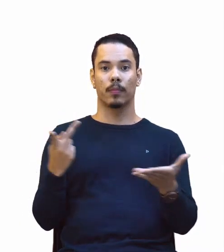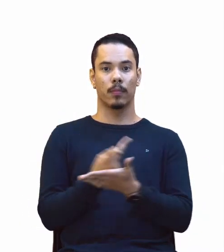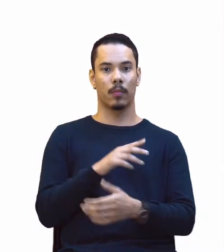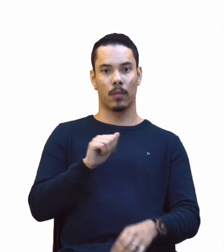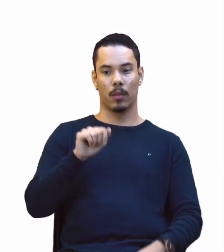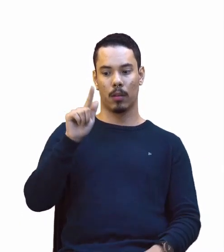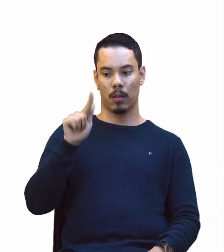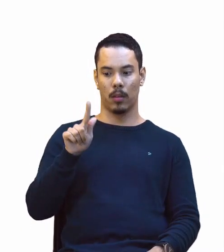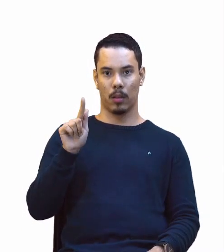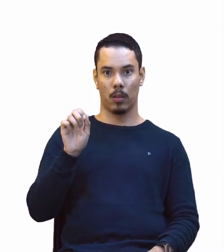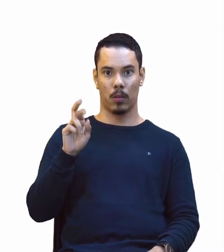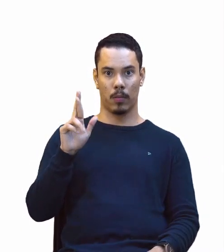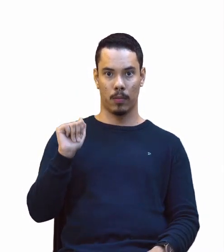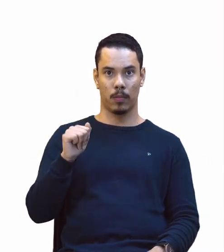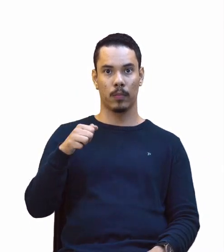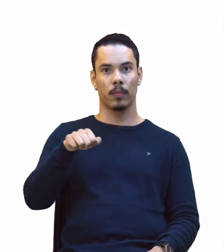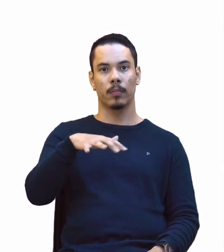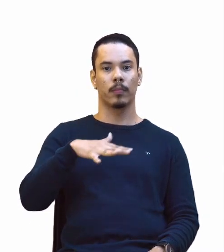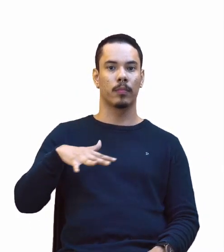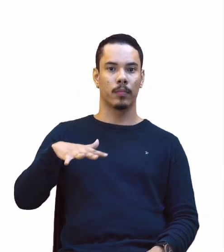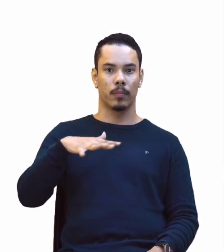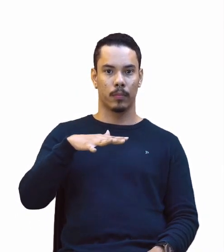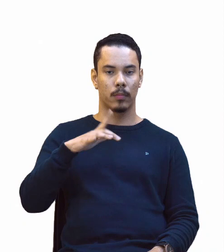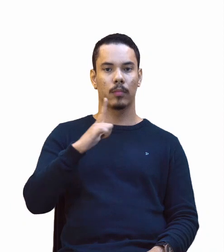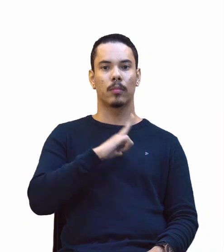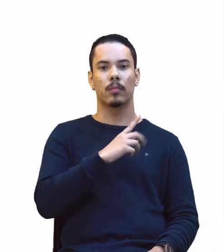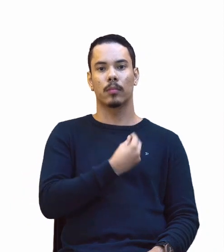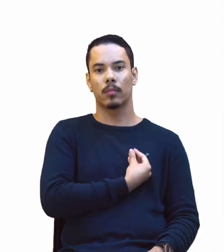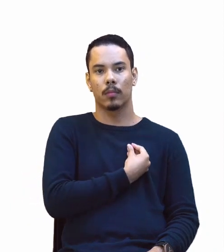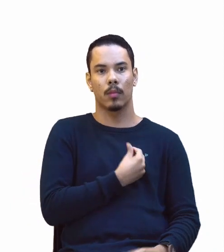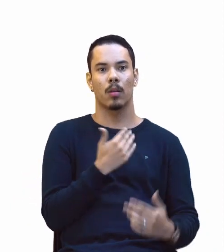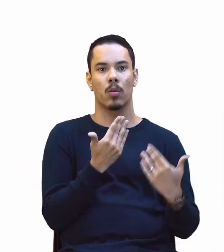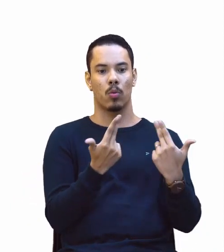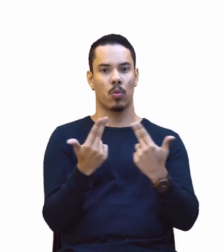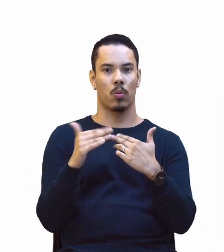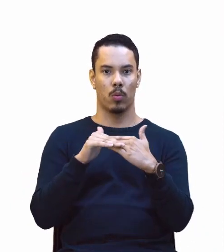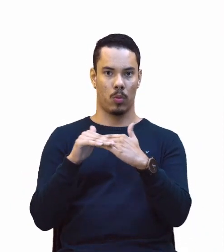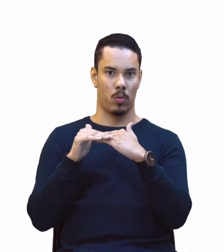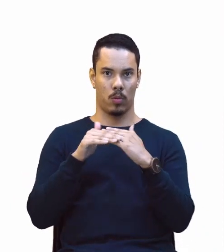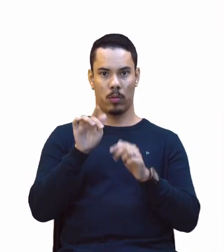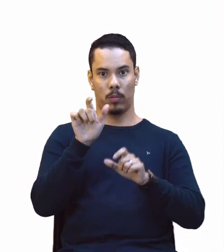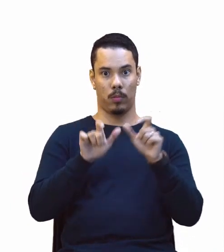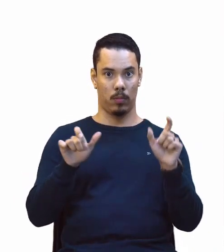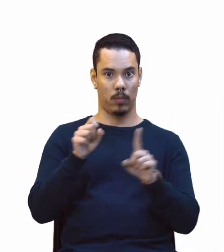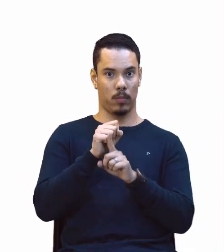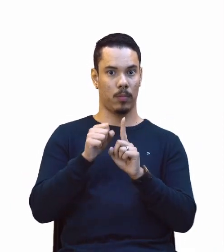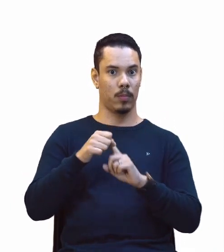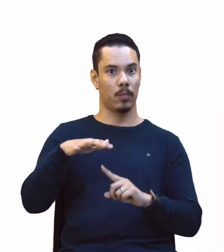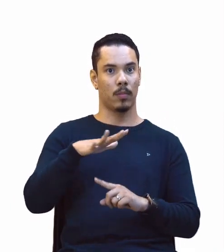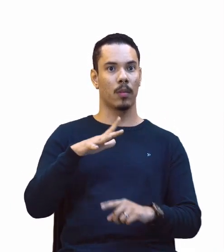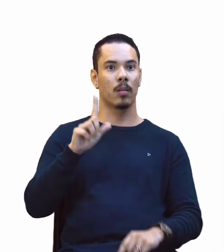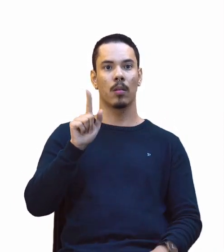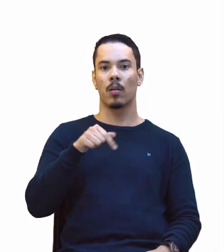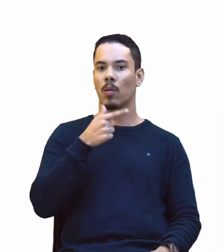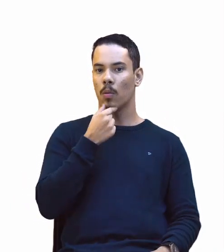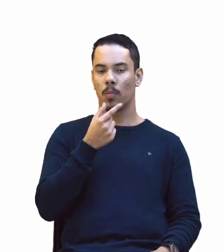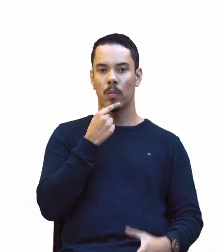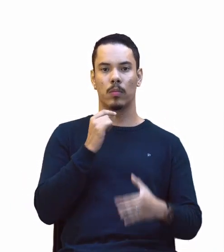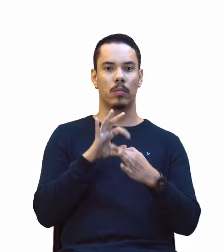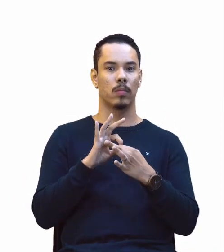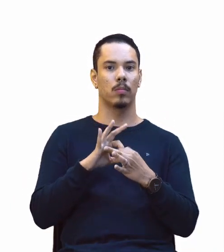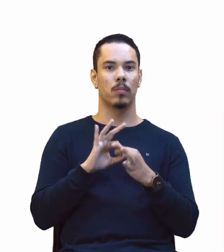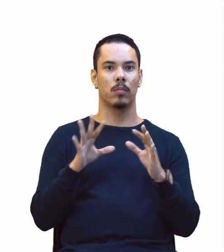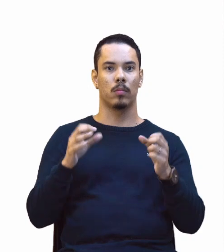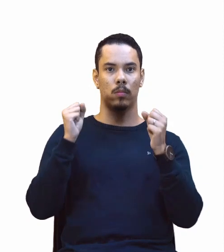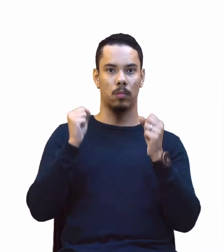No espaço público existe a igualdade entre os cidadãos. sendo homens livres que podem dialogar e